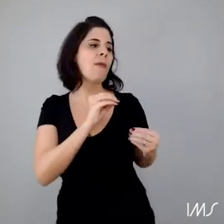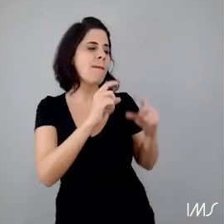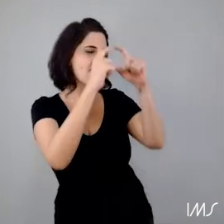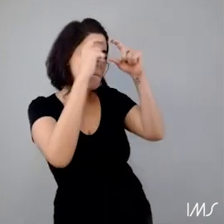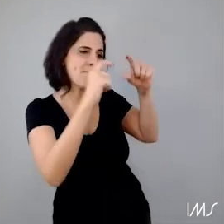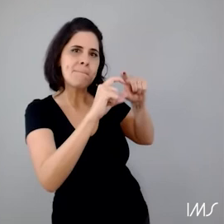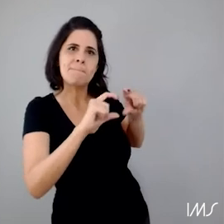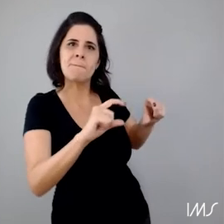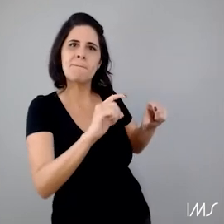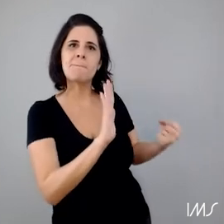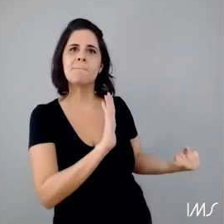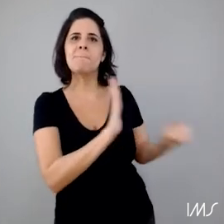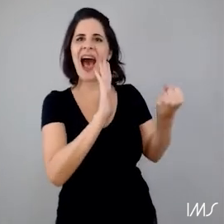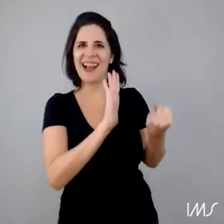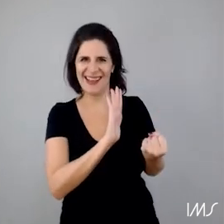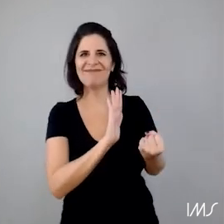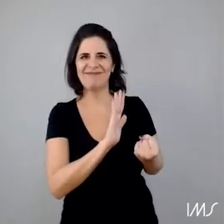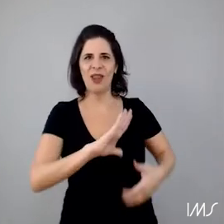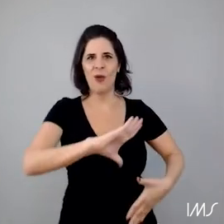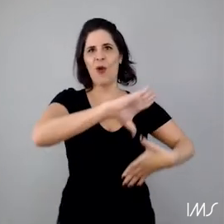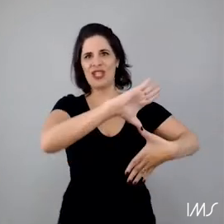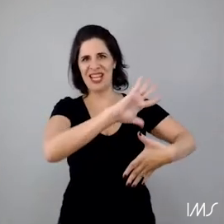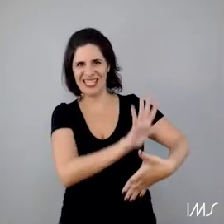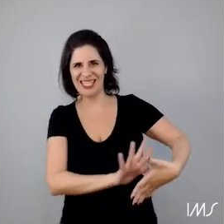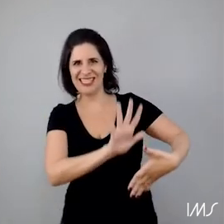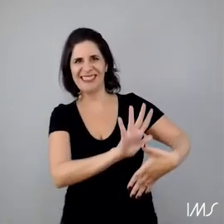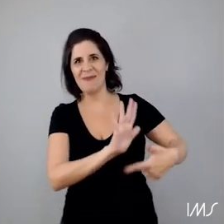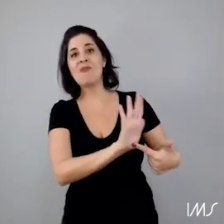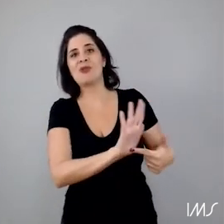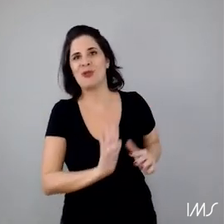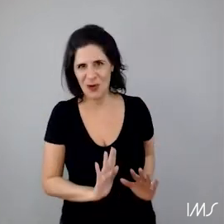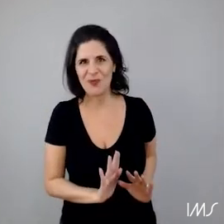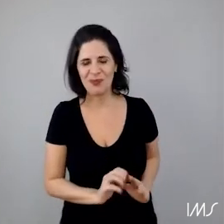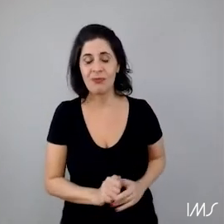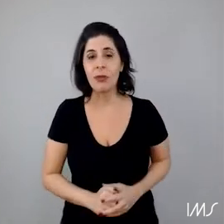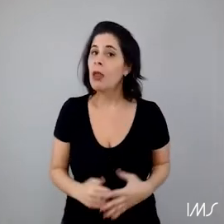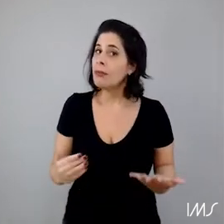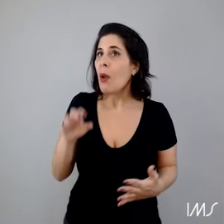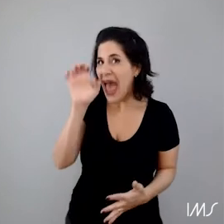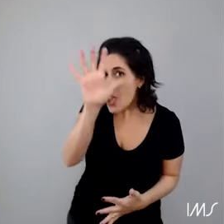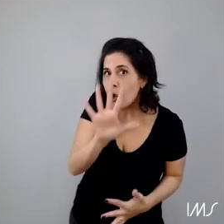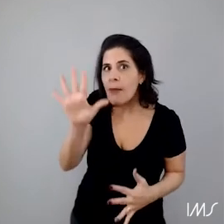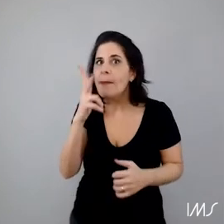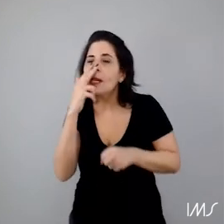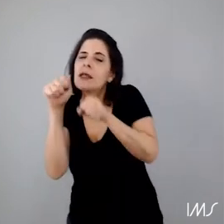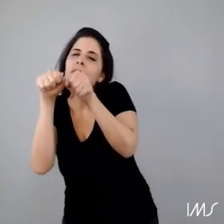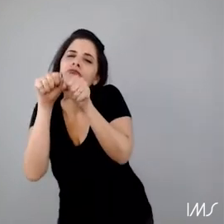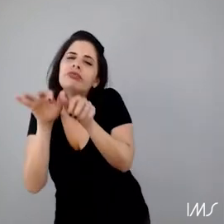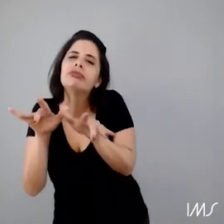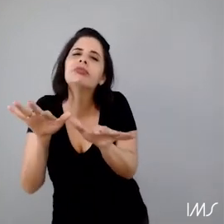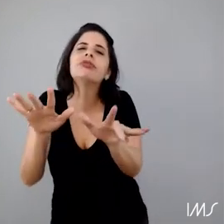mentalidade perdurou na longa duração. Ela não foi rápida.